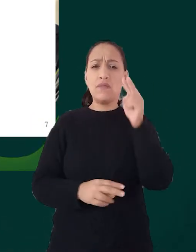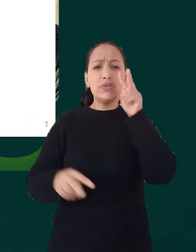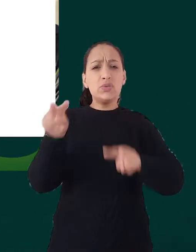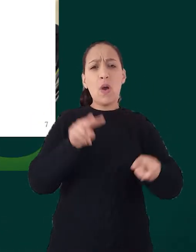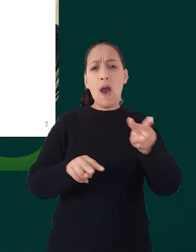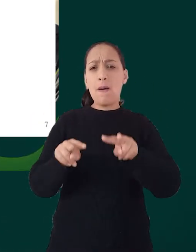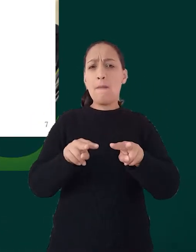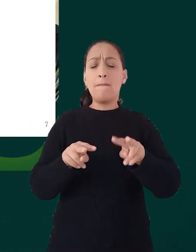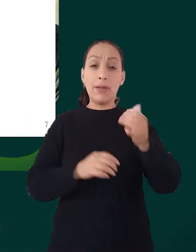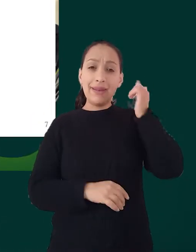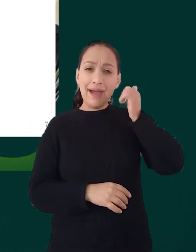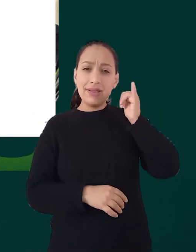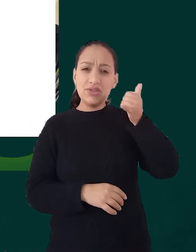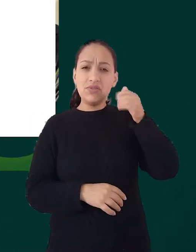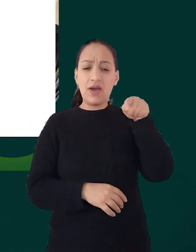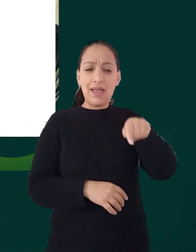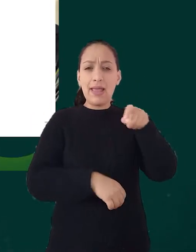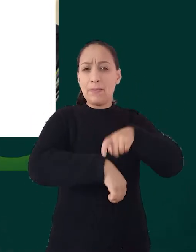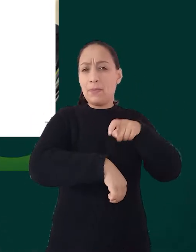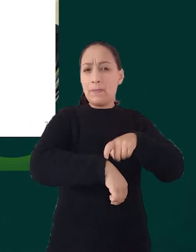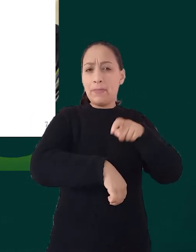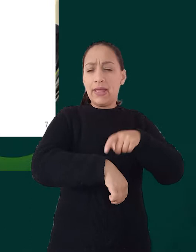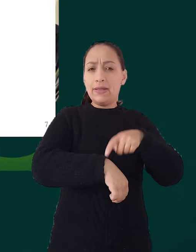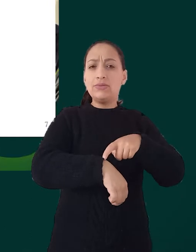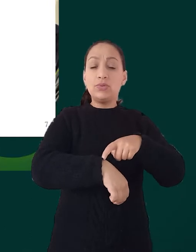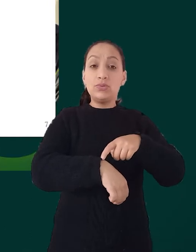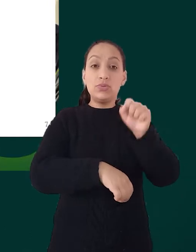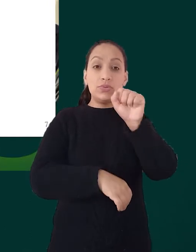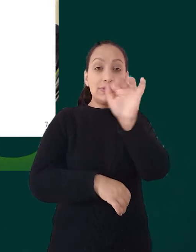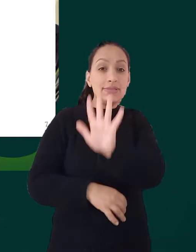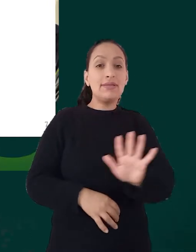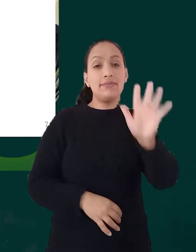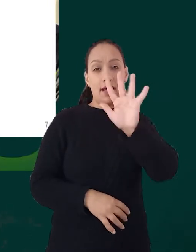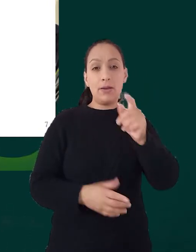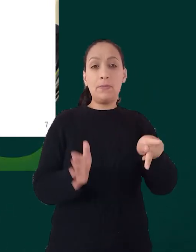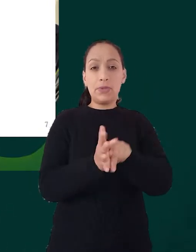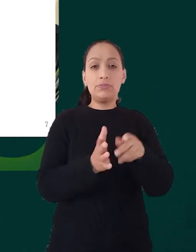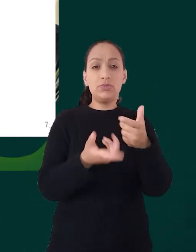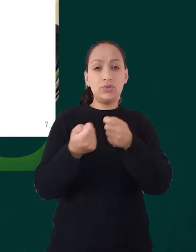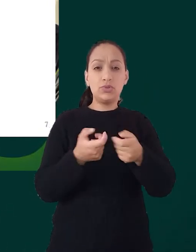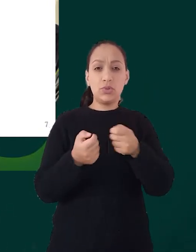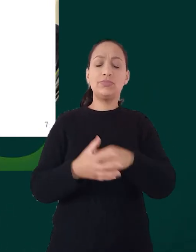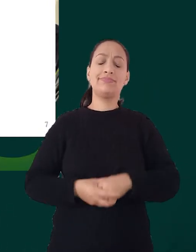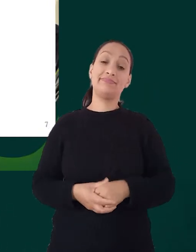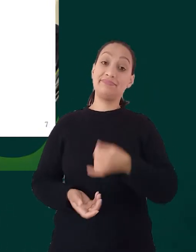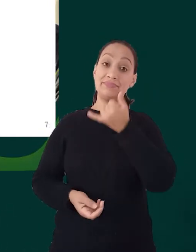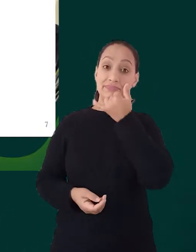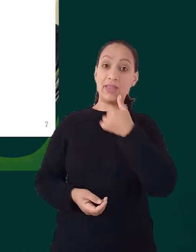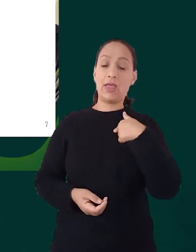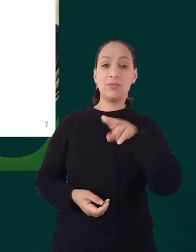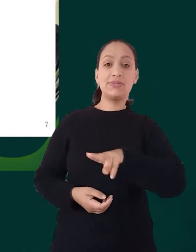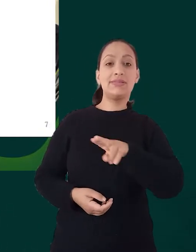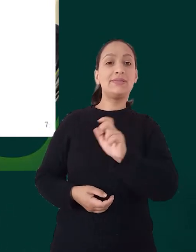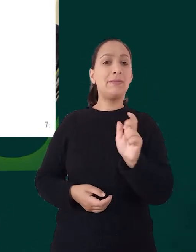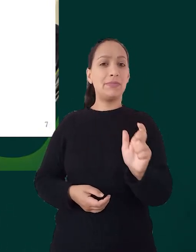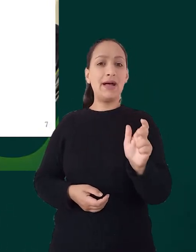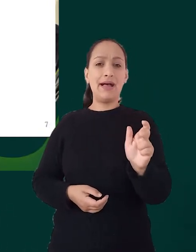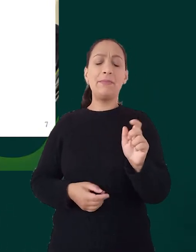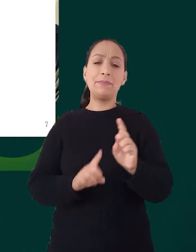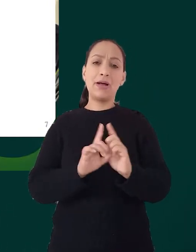aquela narrativa naquele momento, daquele cenário do jogo. Então, desculpa eu estar usando essa nomenclatura. E,